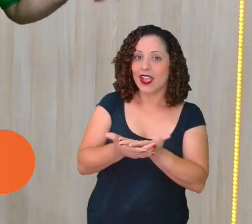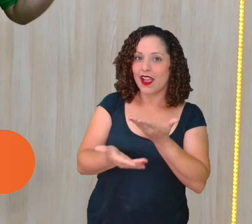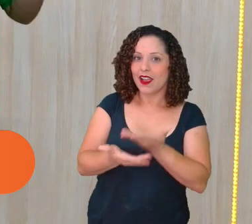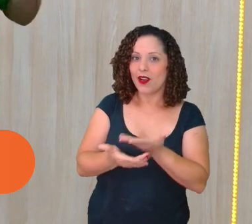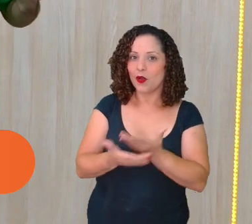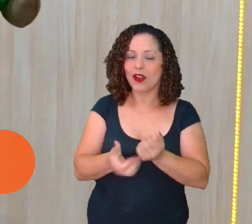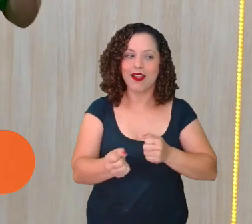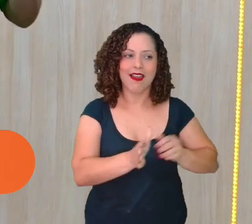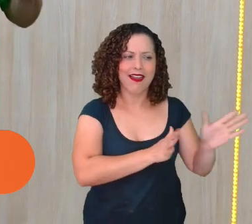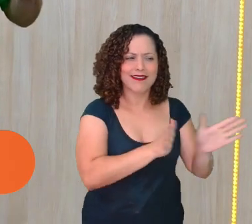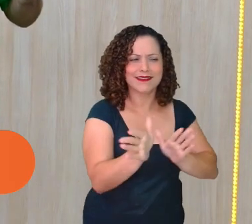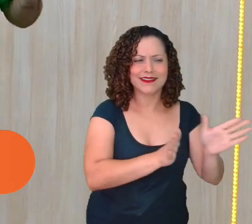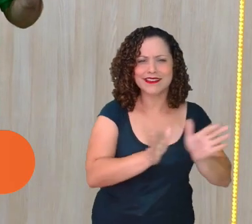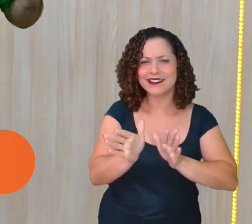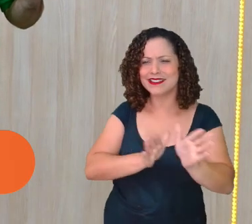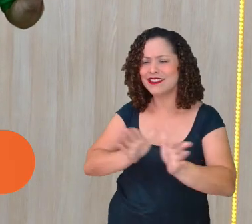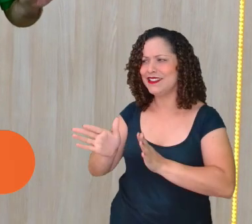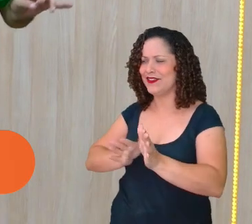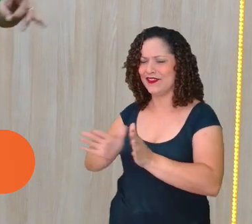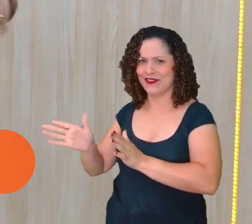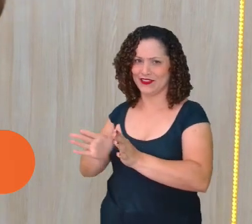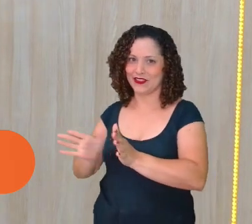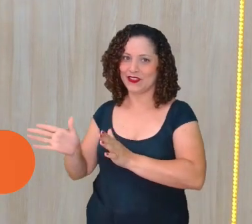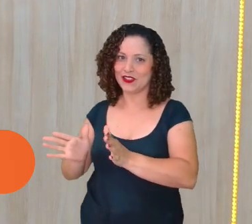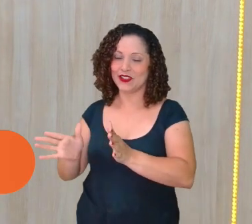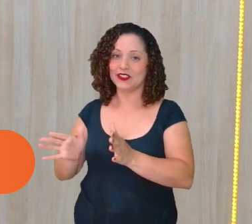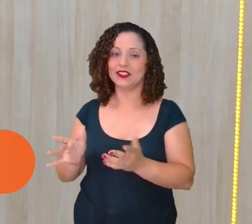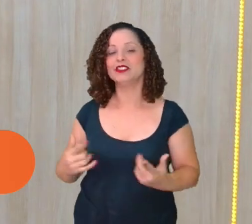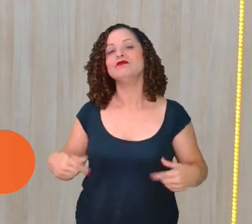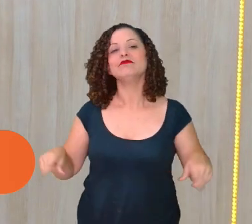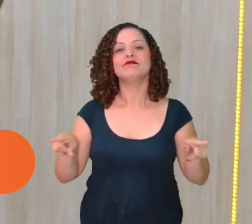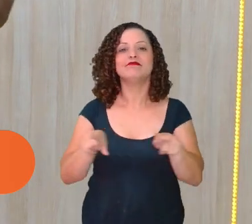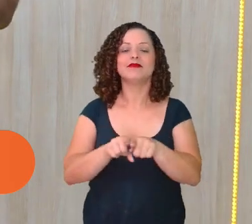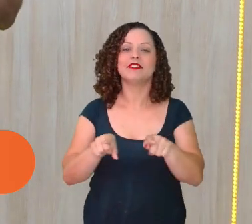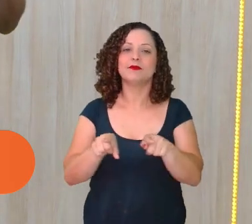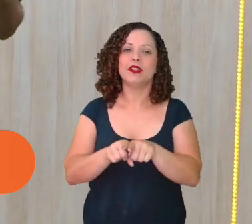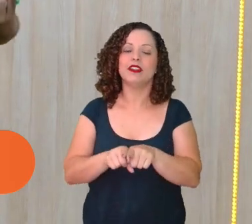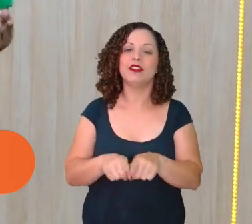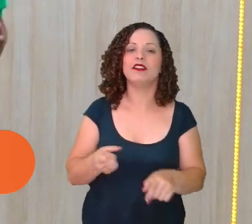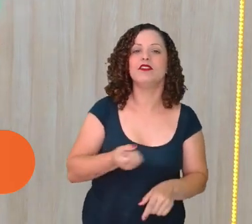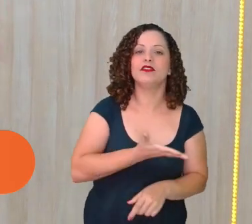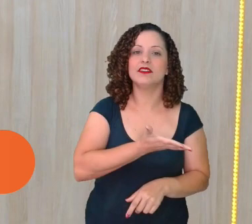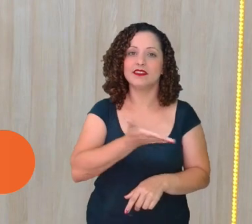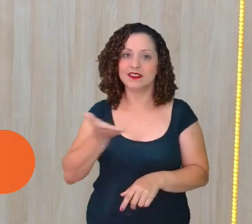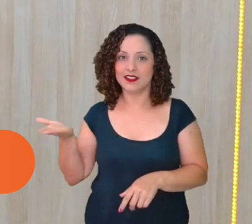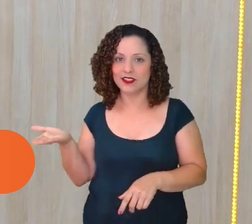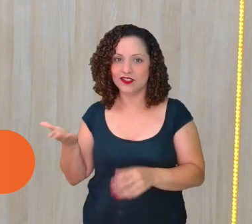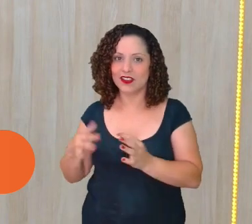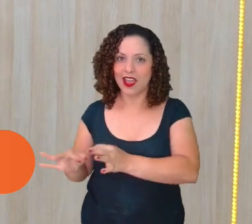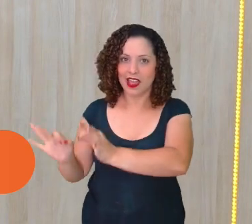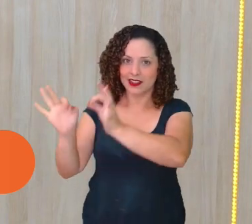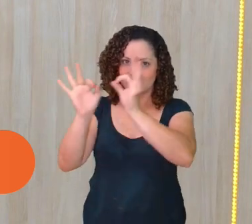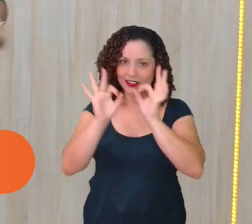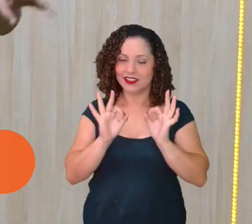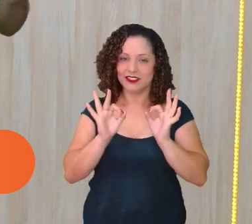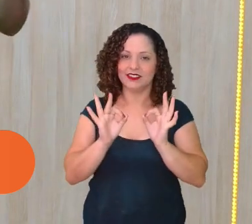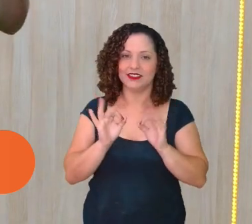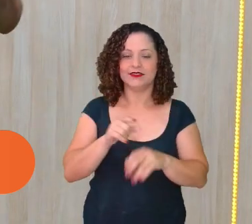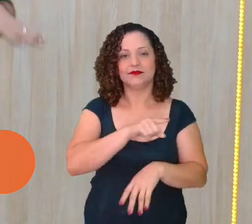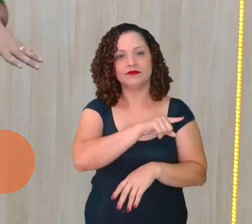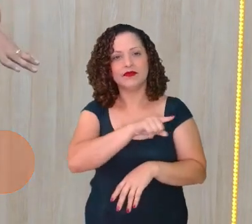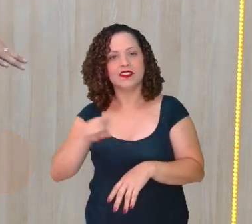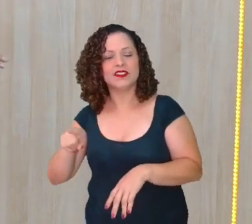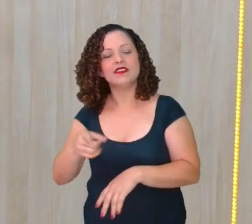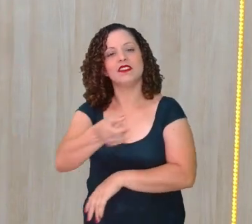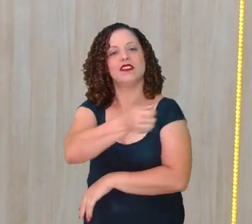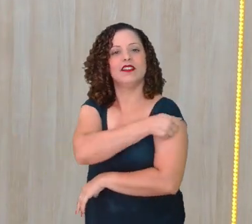aí mais acessível e também vocês que nos assistem, né? Vocês aí